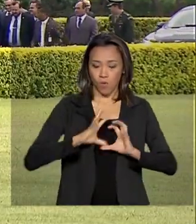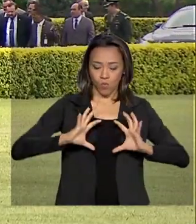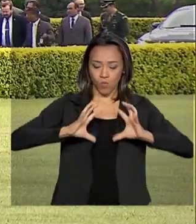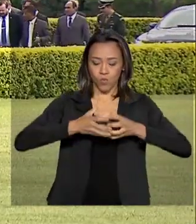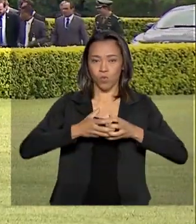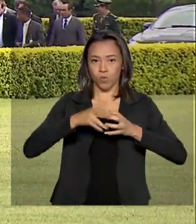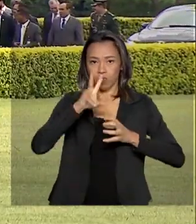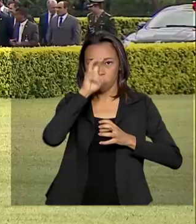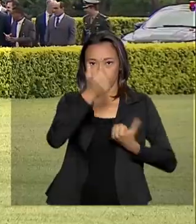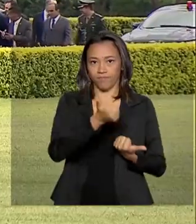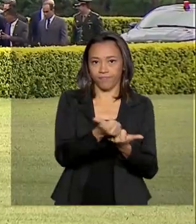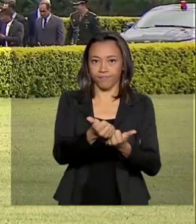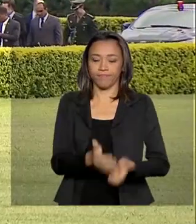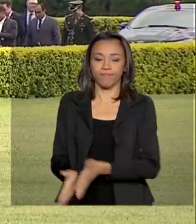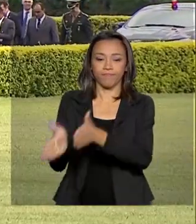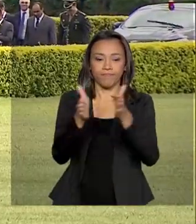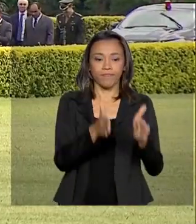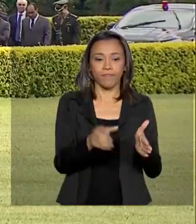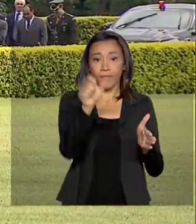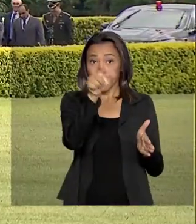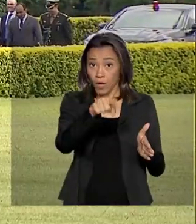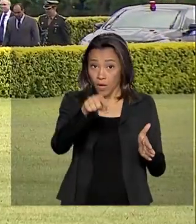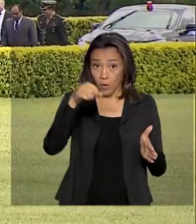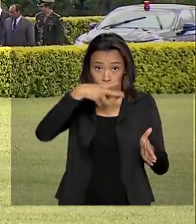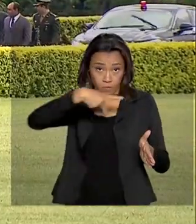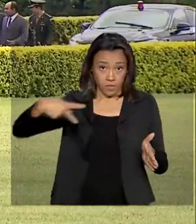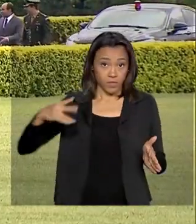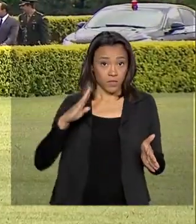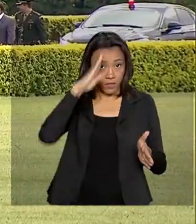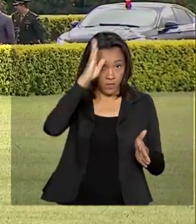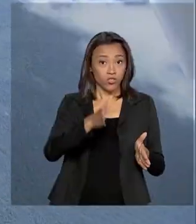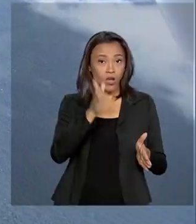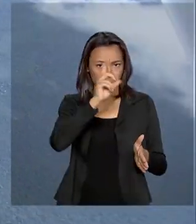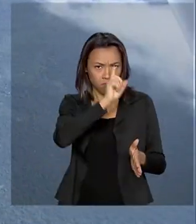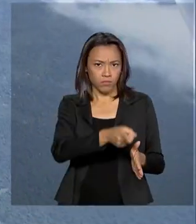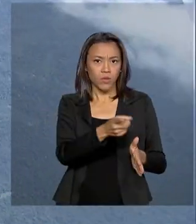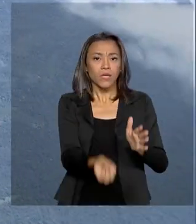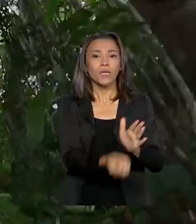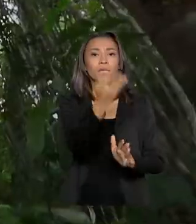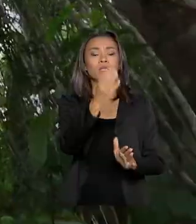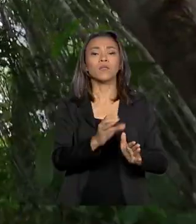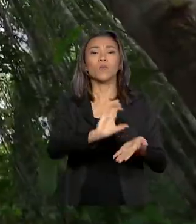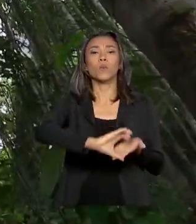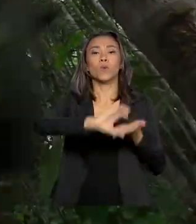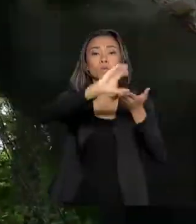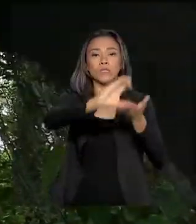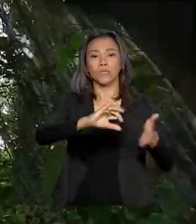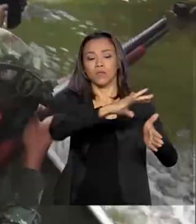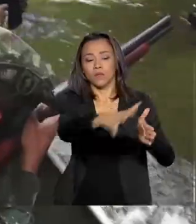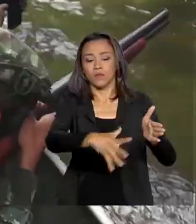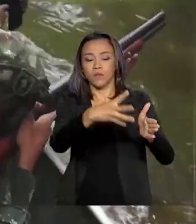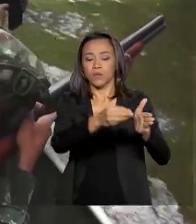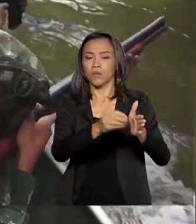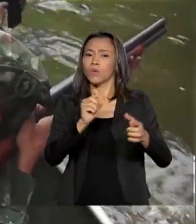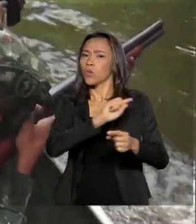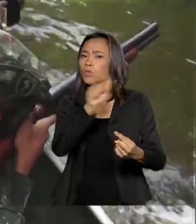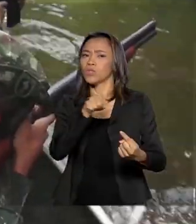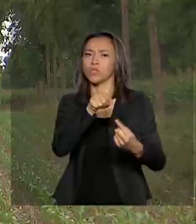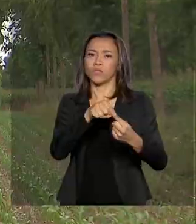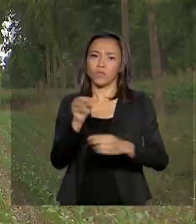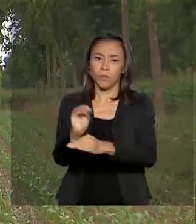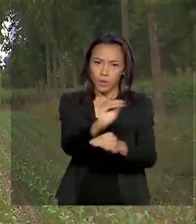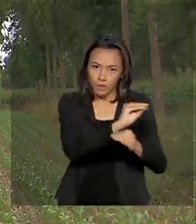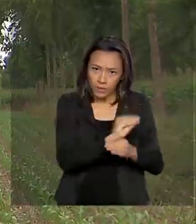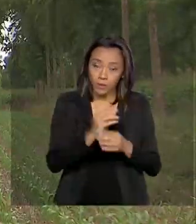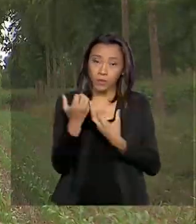o presidente jair bolsonaro determinou a criação do conselho da amazônia que vai coordenar ações voltadas à proteção defesa